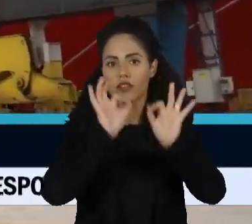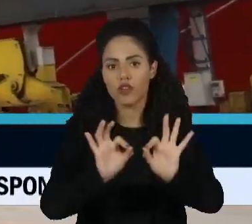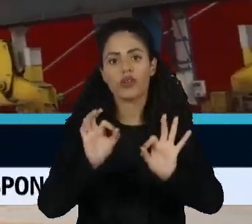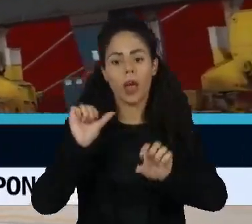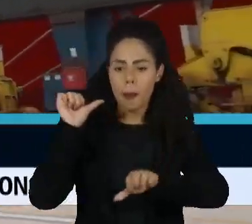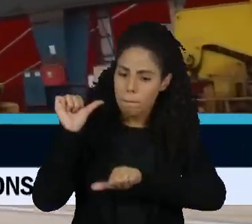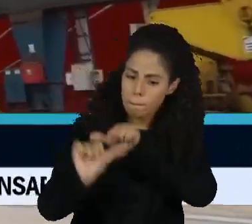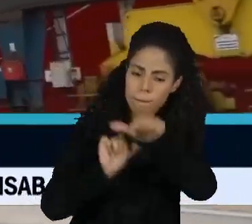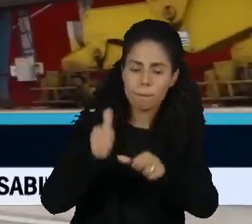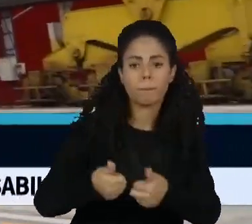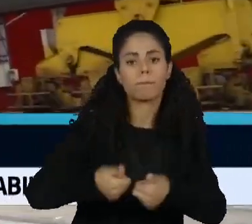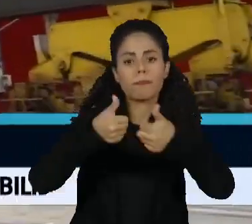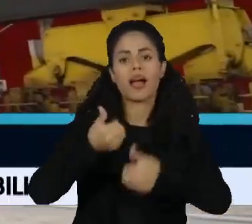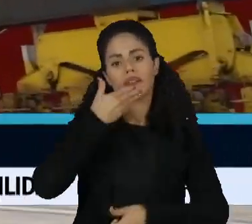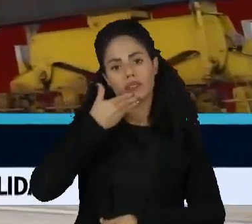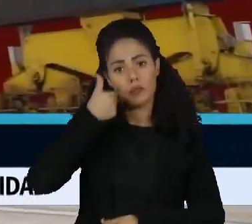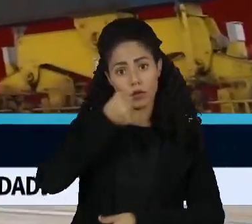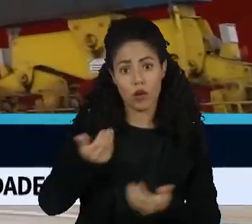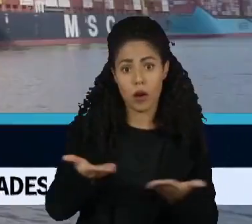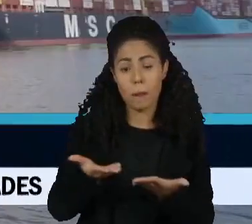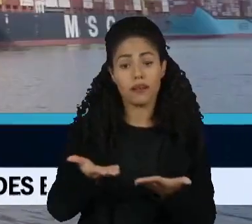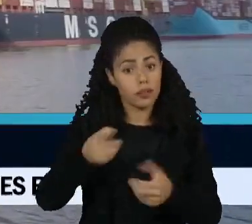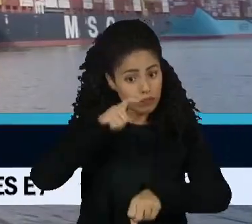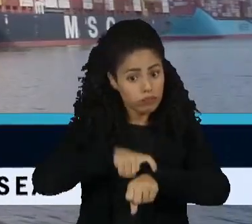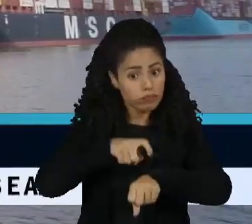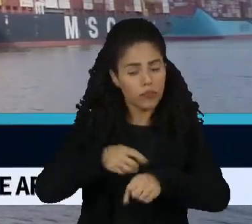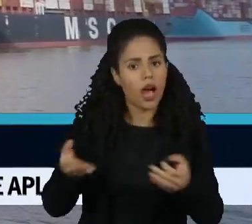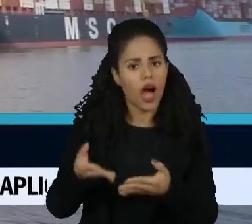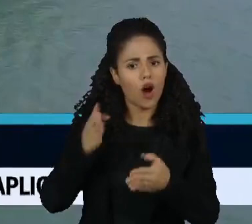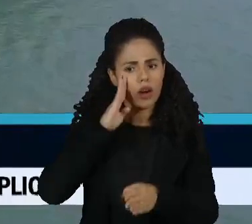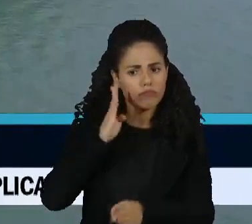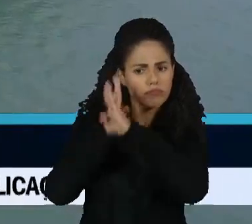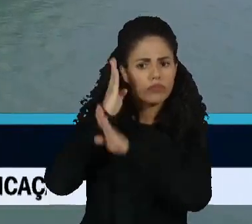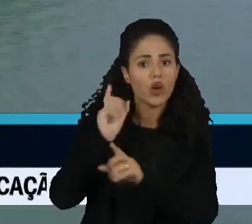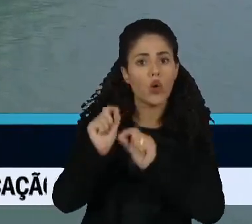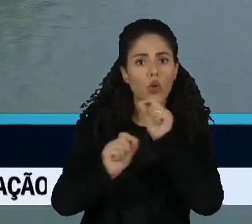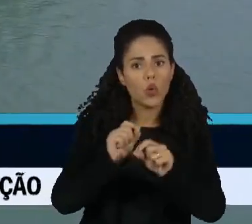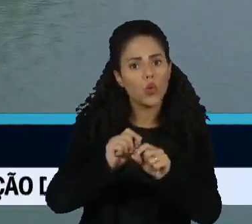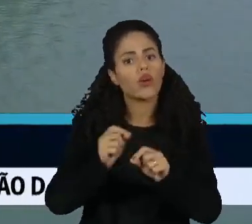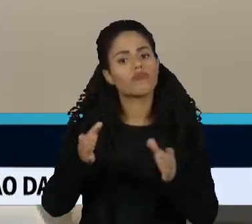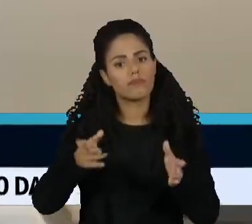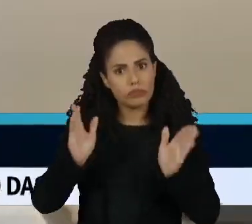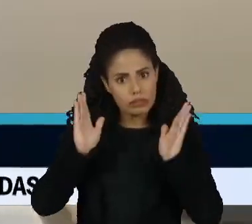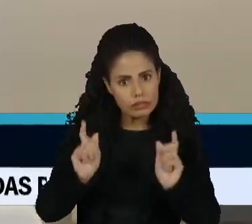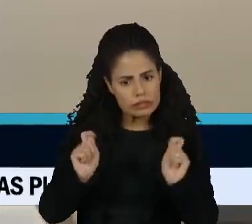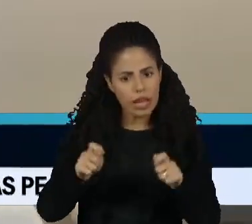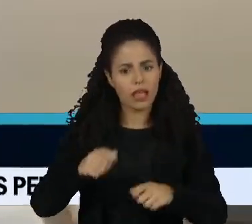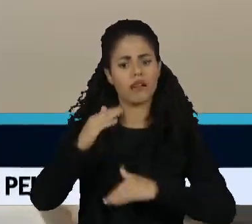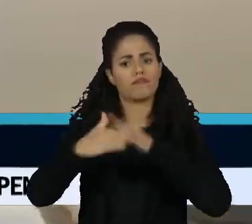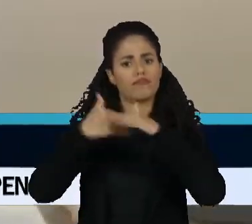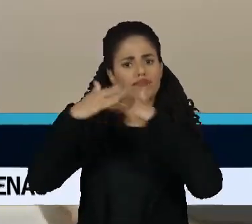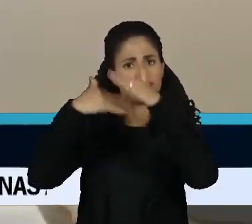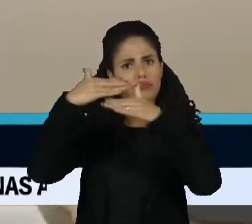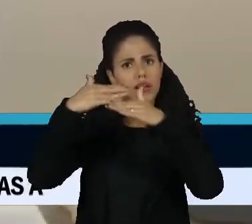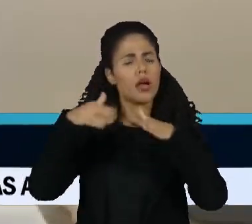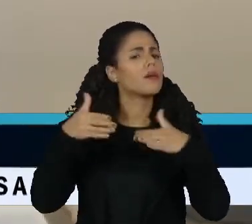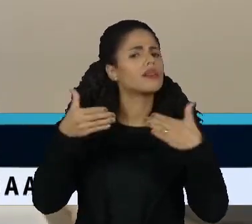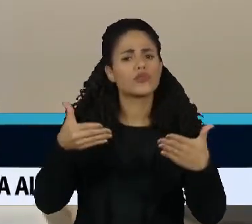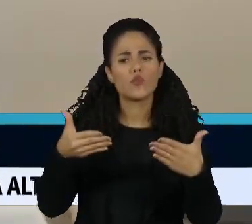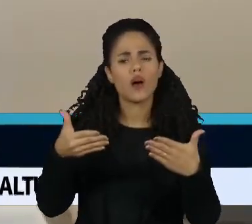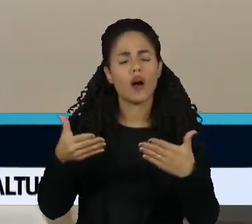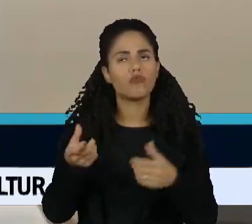modernizou a atividade portuária mas agora identifica mais espaço para Ava a principal razão pela